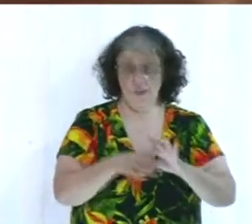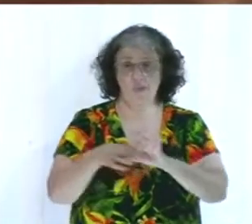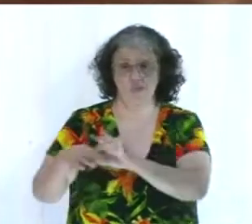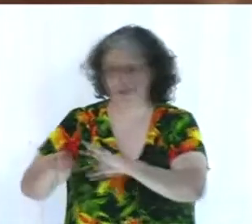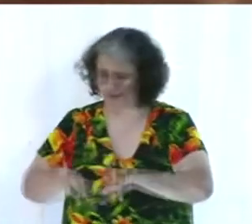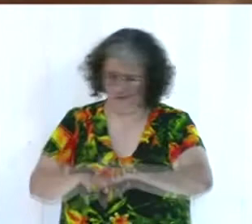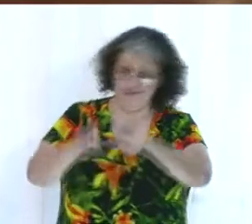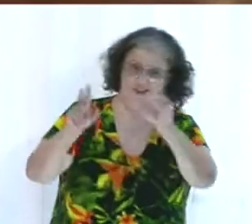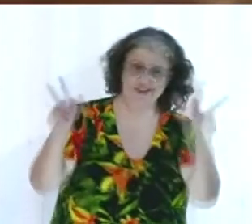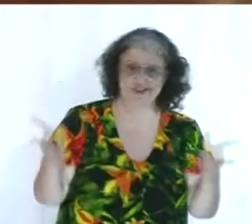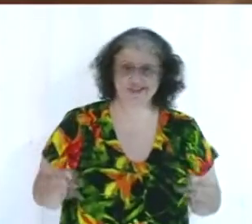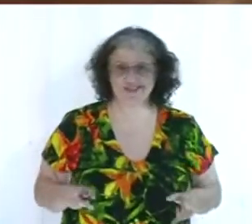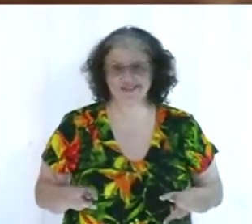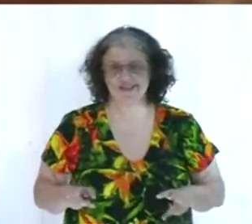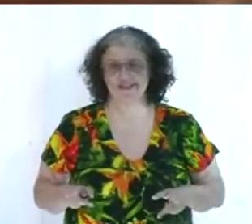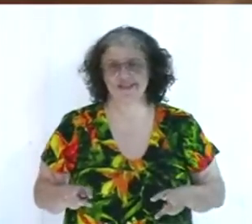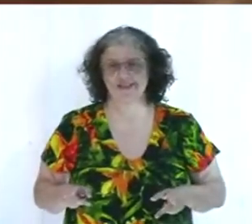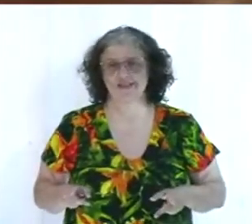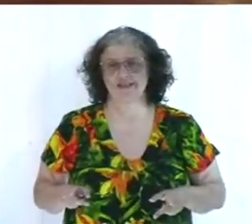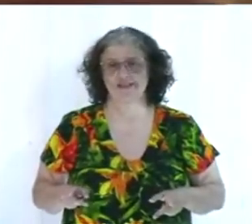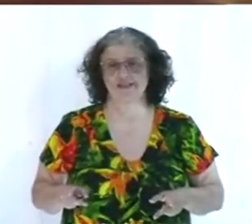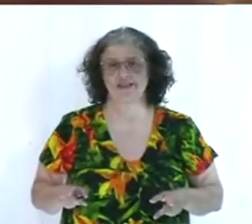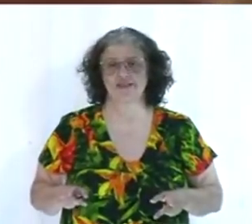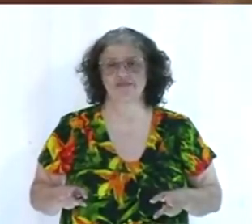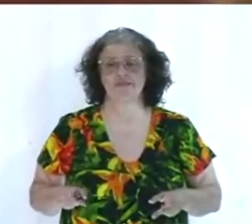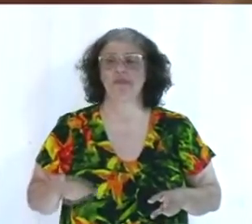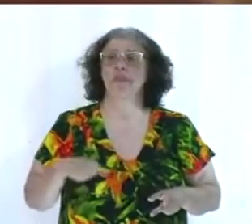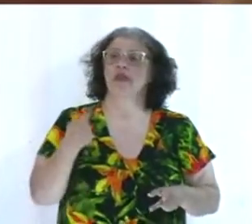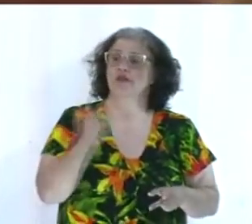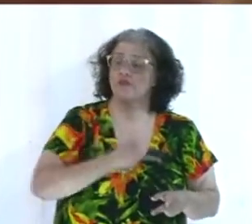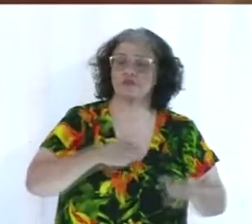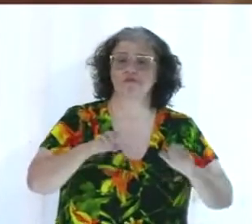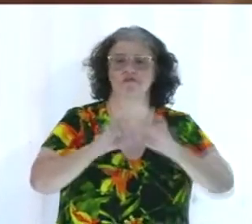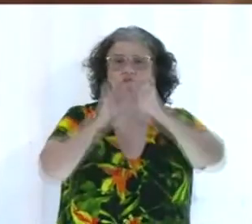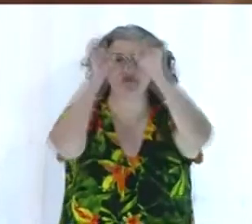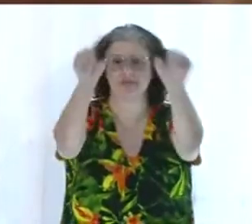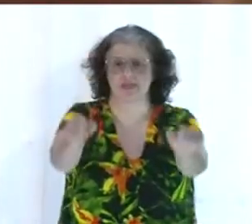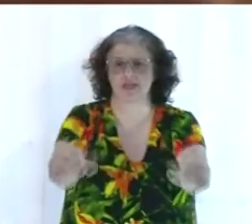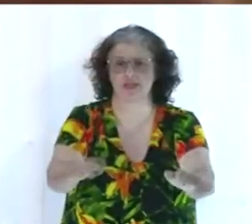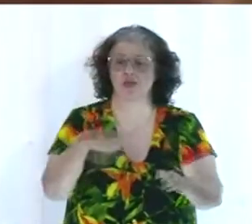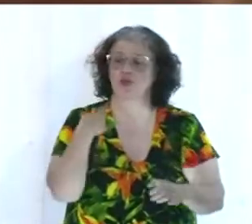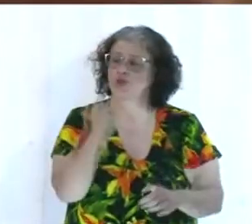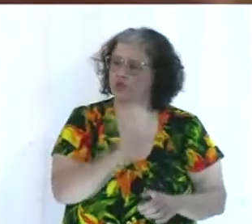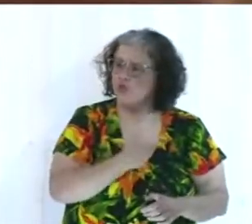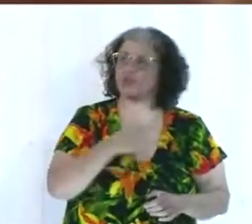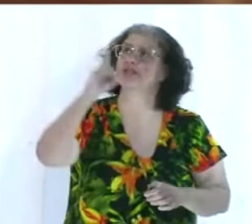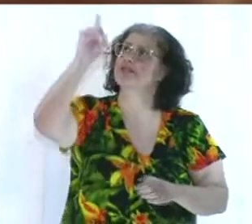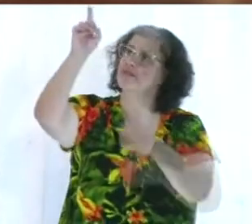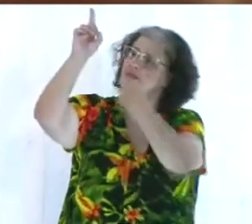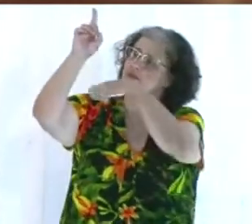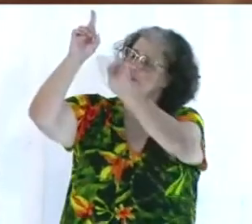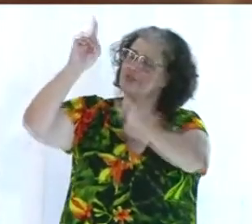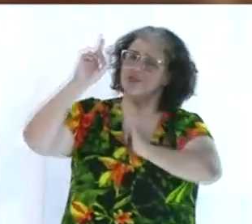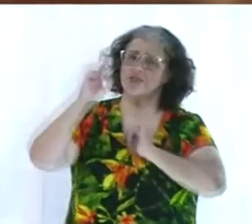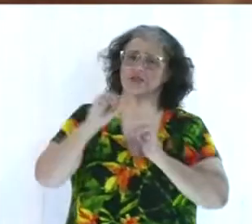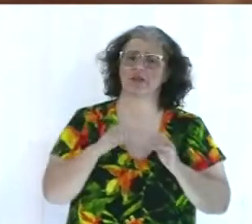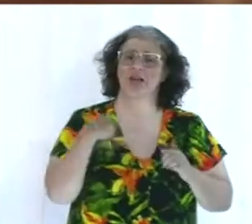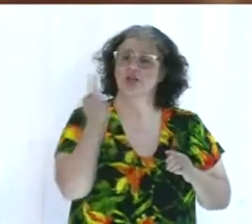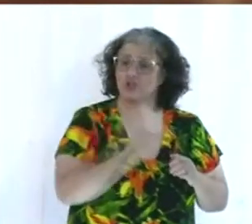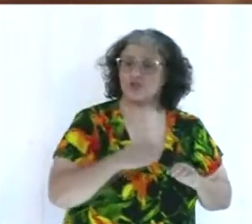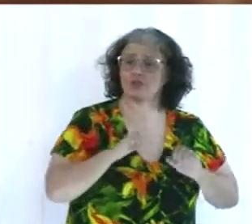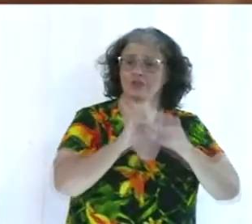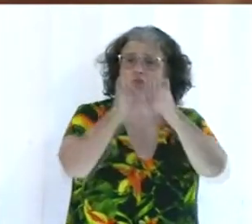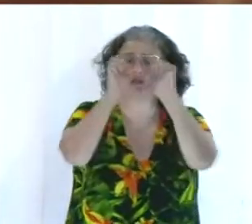a Bíblia, que é triste dizer isto, porque nós que pregamos o evangelho, nós que somos comissionados por Deus para sermos embaixadores de